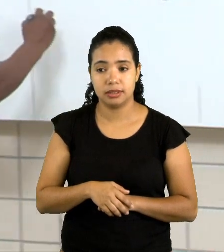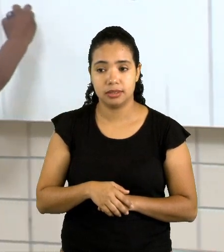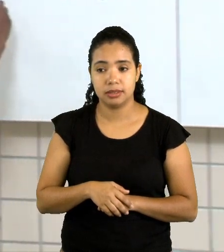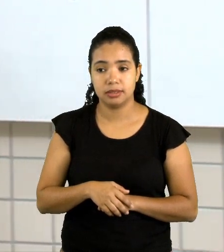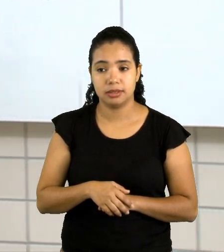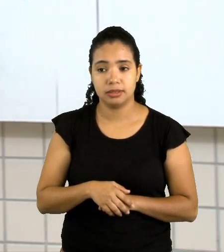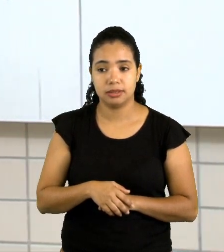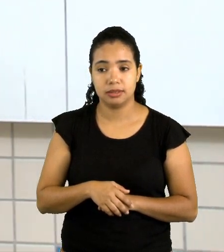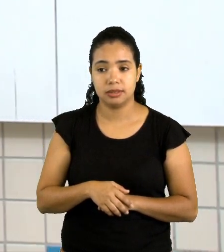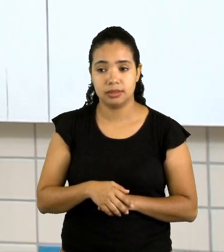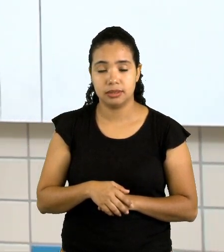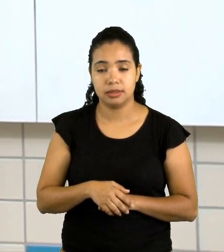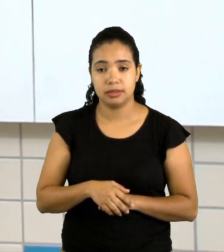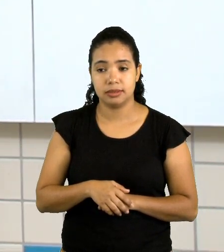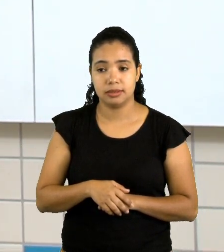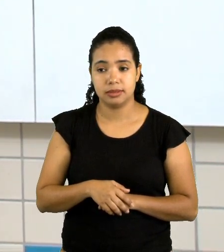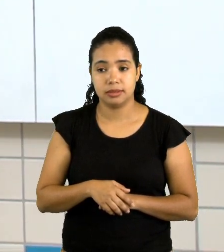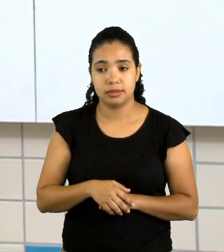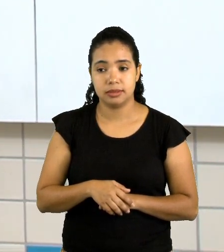colocar o ré.